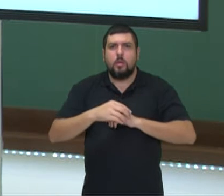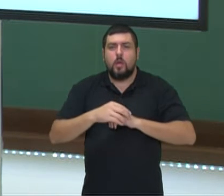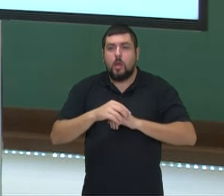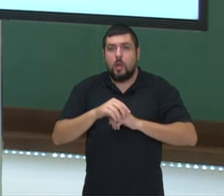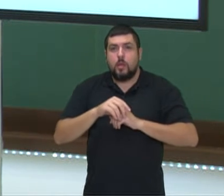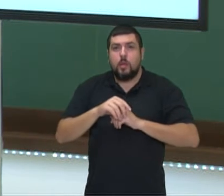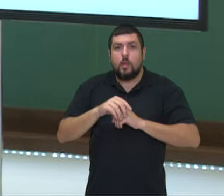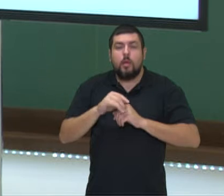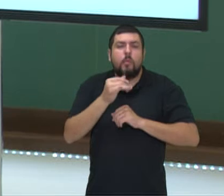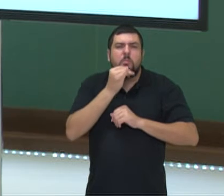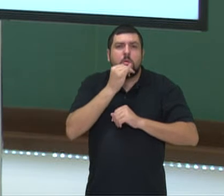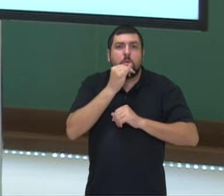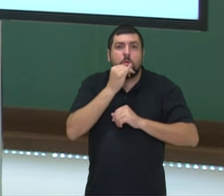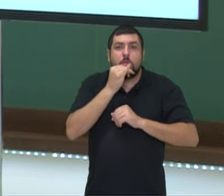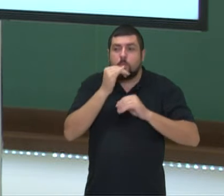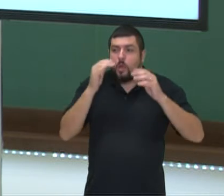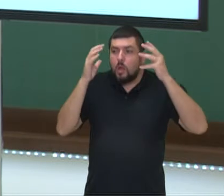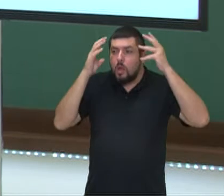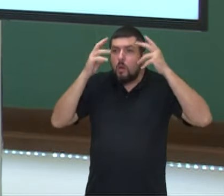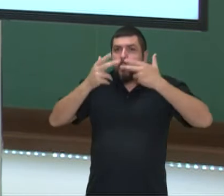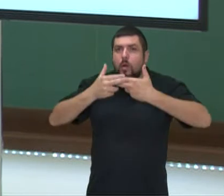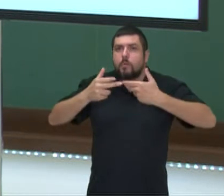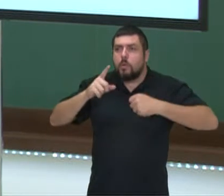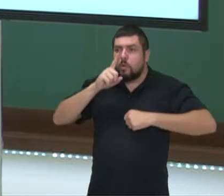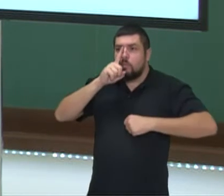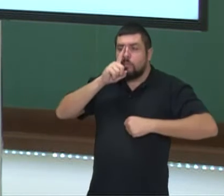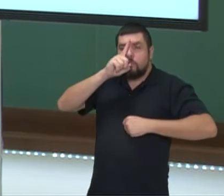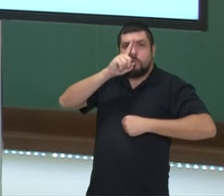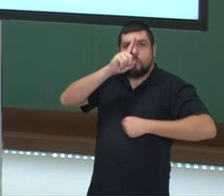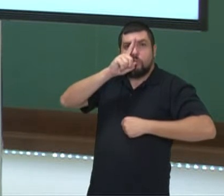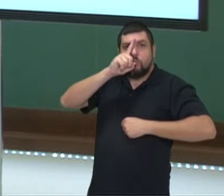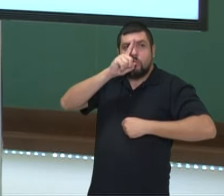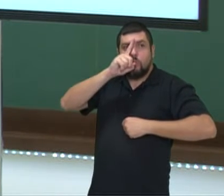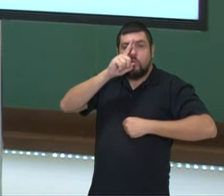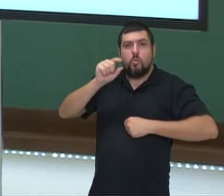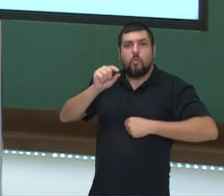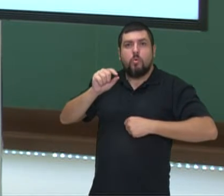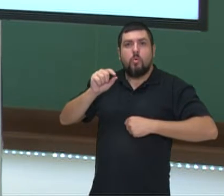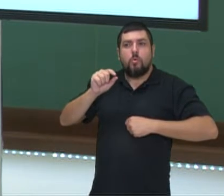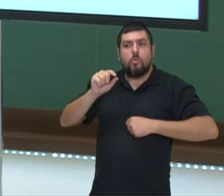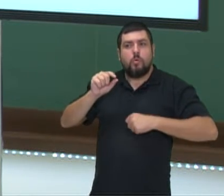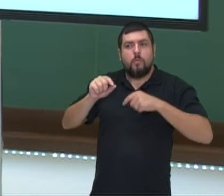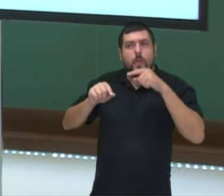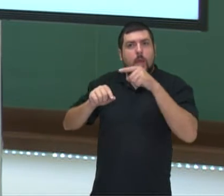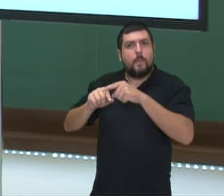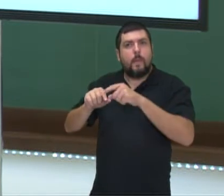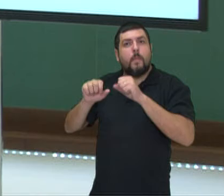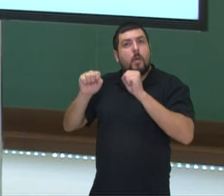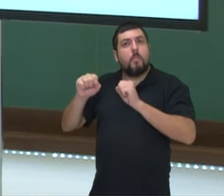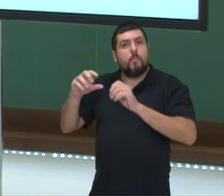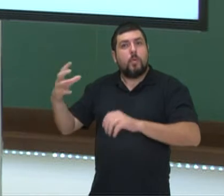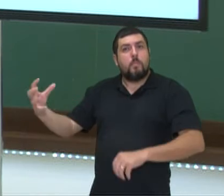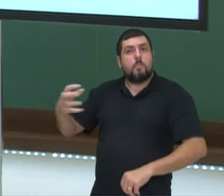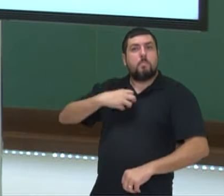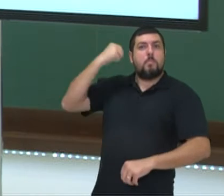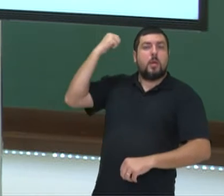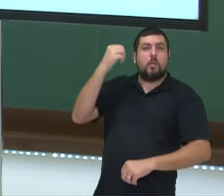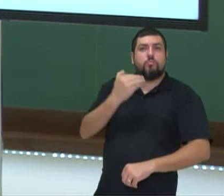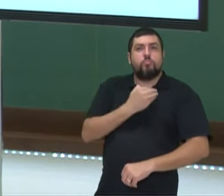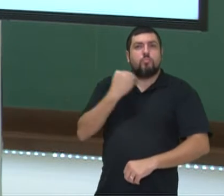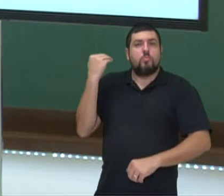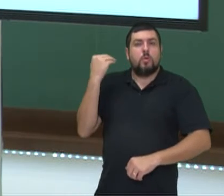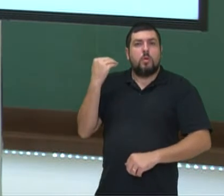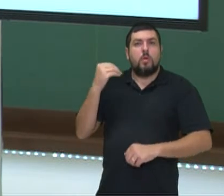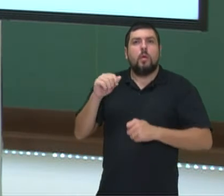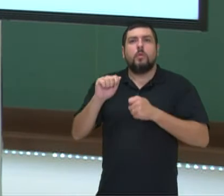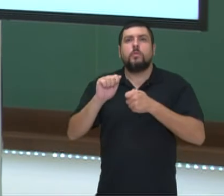caça, porém ele é um animal que ataca algum espaço que a gente habita, ou até mesmo para fazer essa marcação de quais